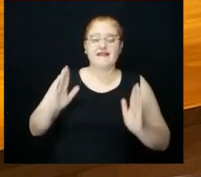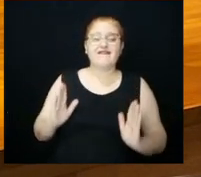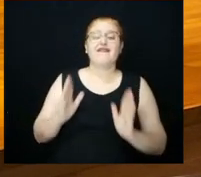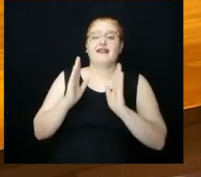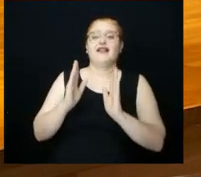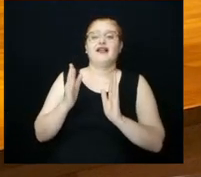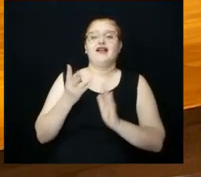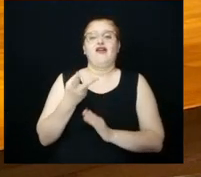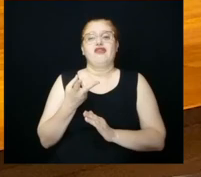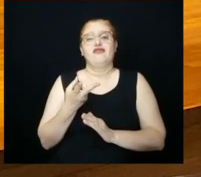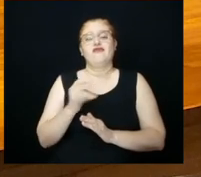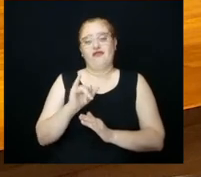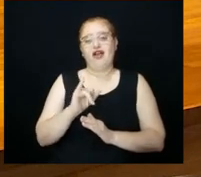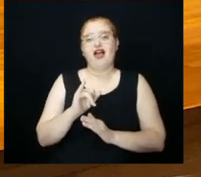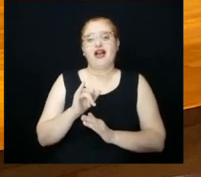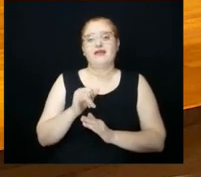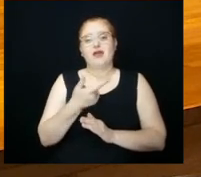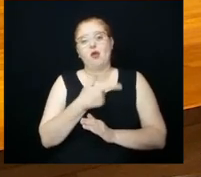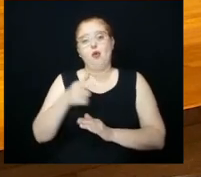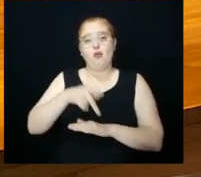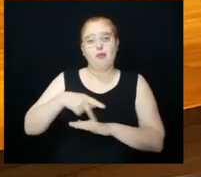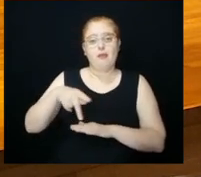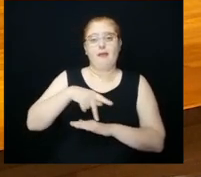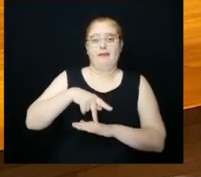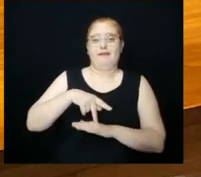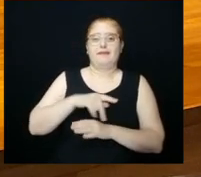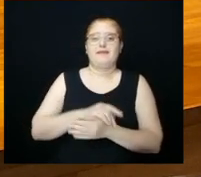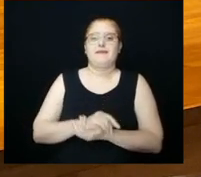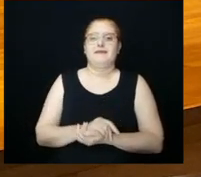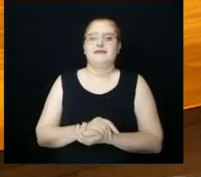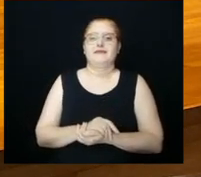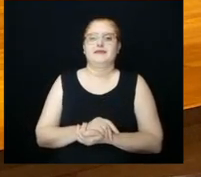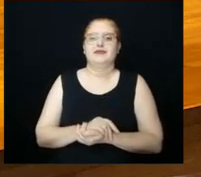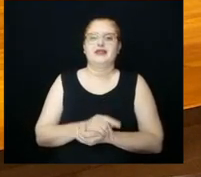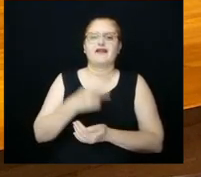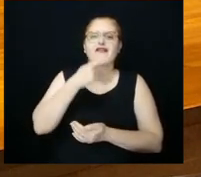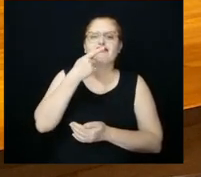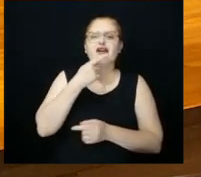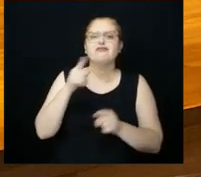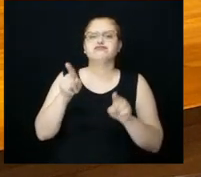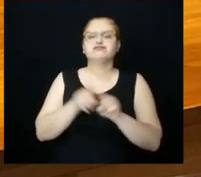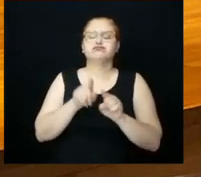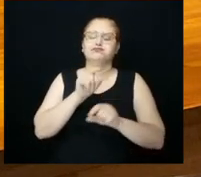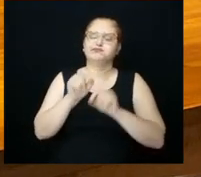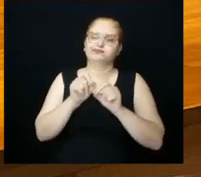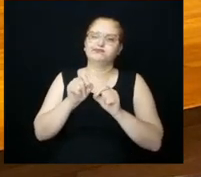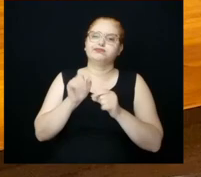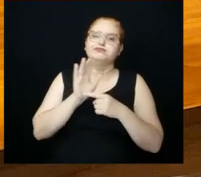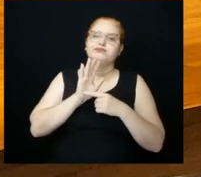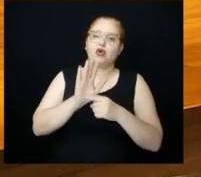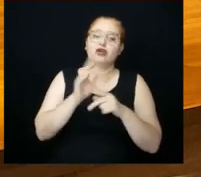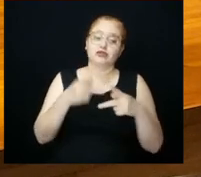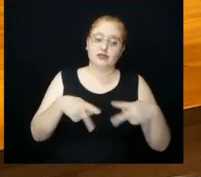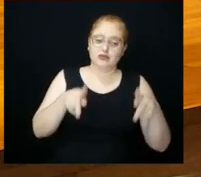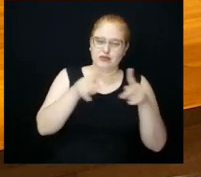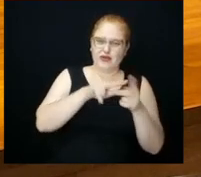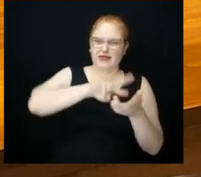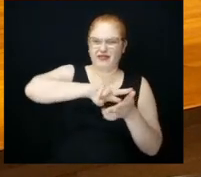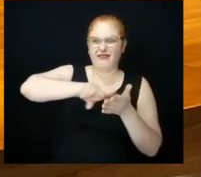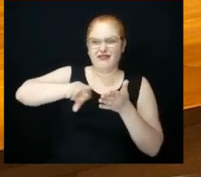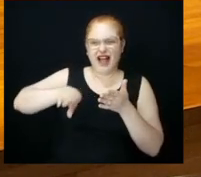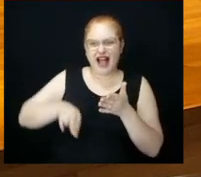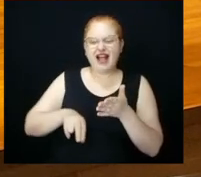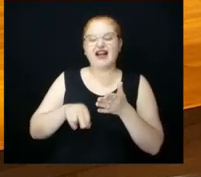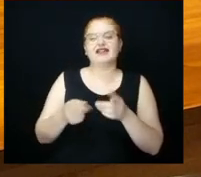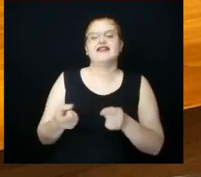quando vai para um outro país, né? E ela vai dizer o seguinte: mostre a um povo várias e